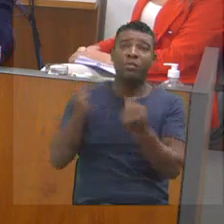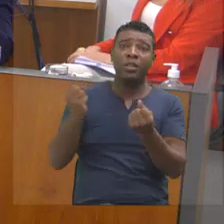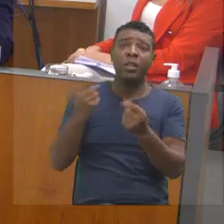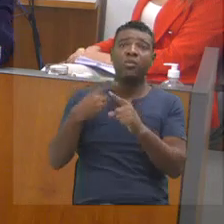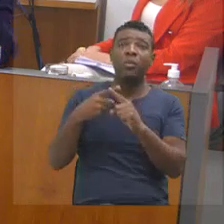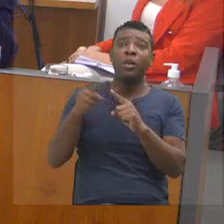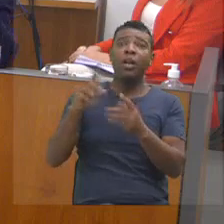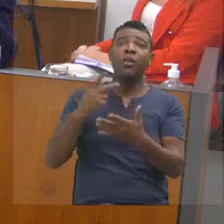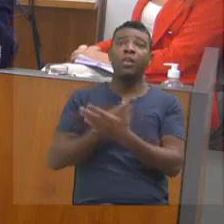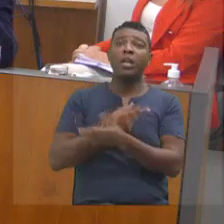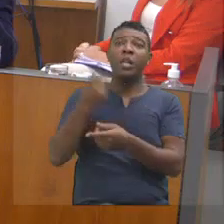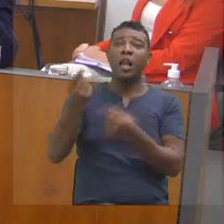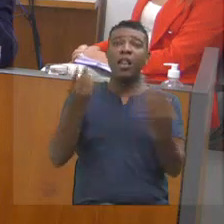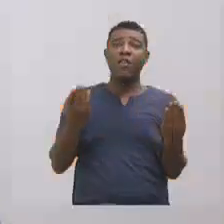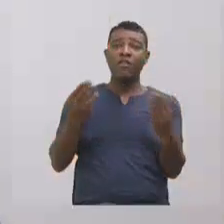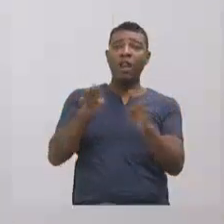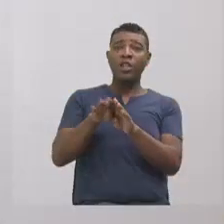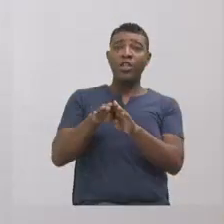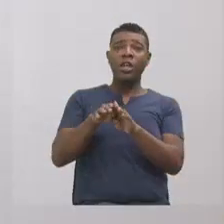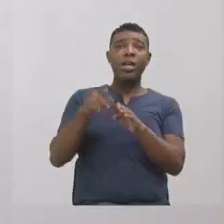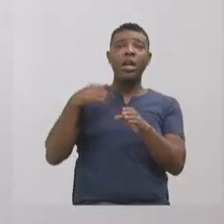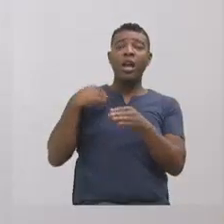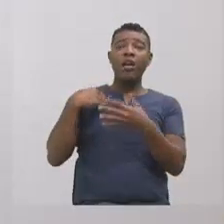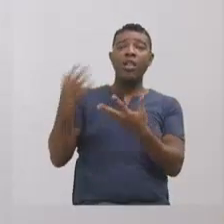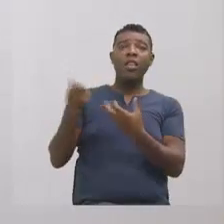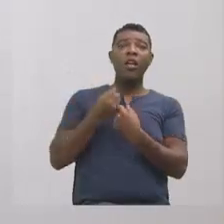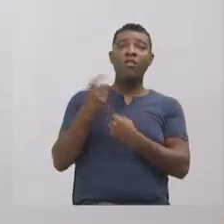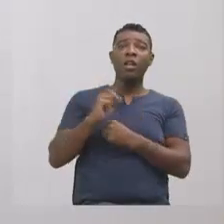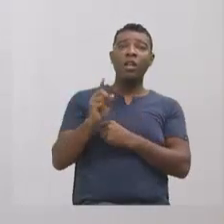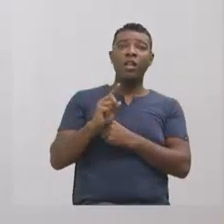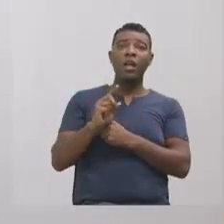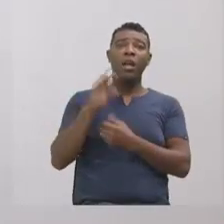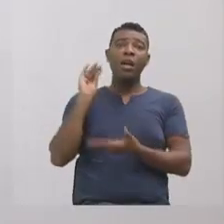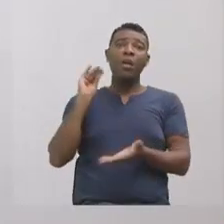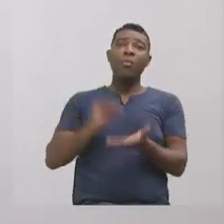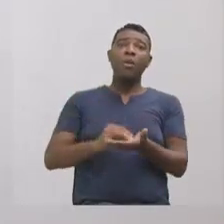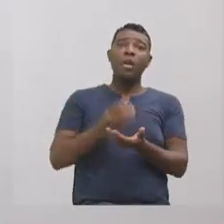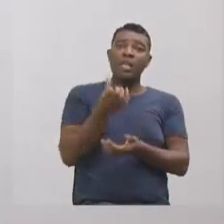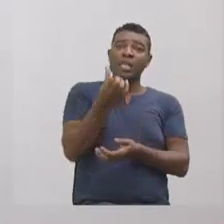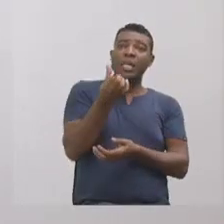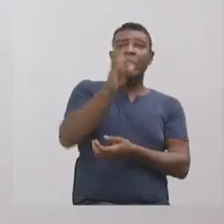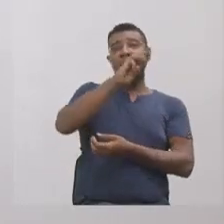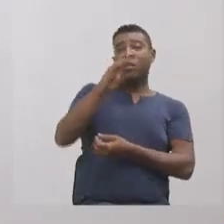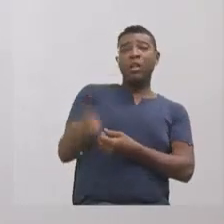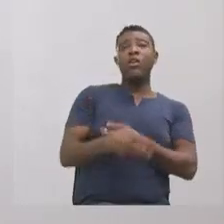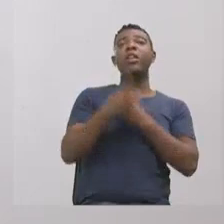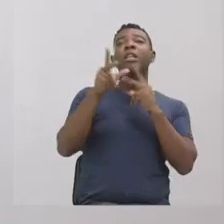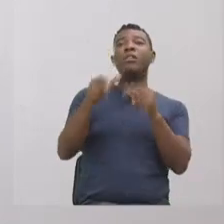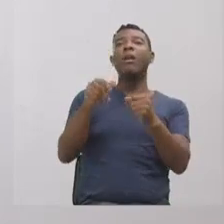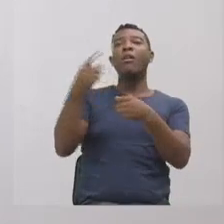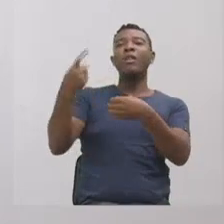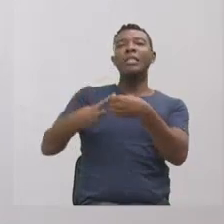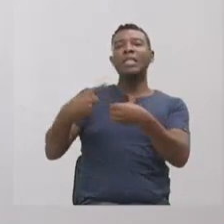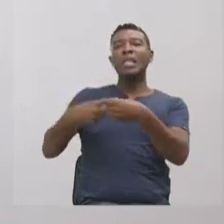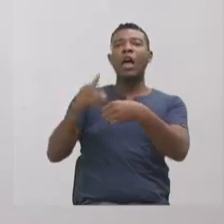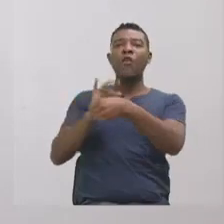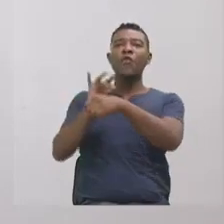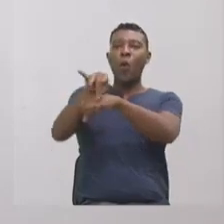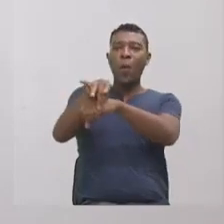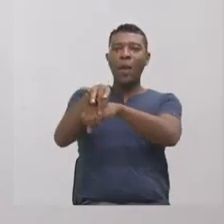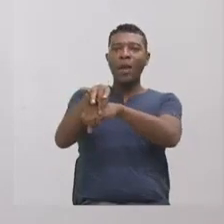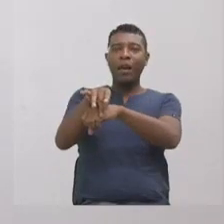assim não vou atender mais fecha bota lá 6 milhões aconteceu igual formiga que eu acho que é um absurdo